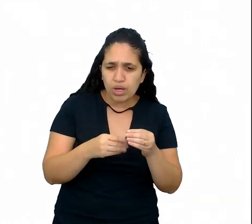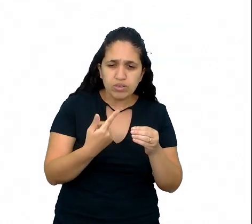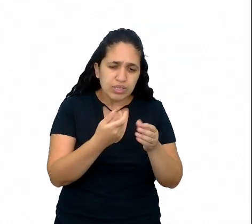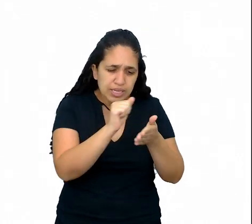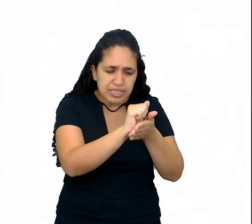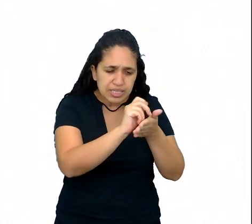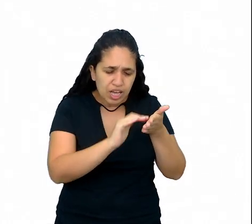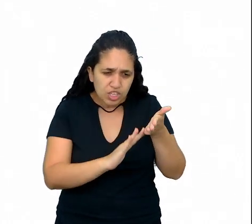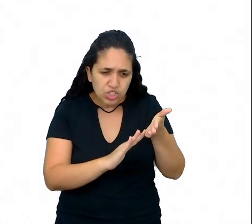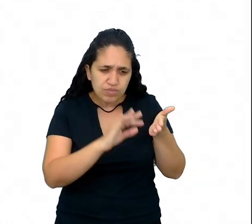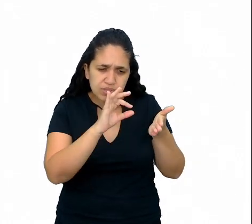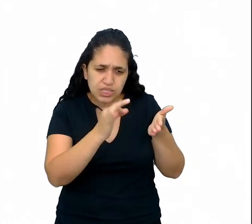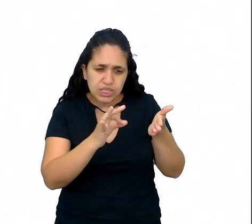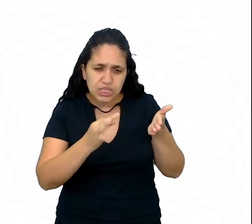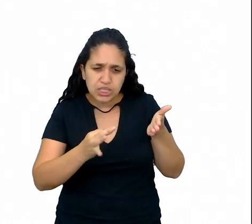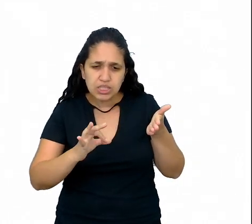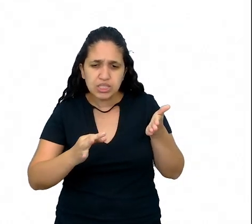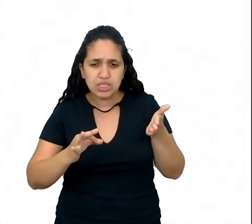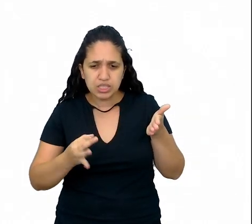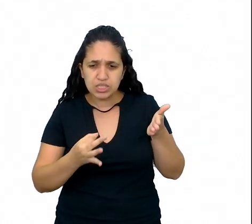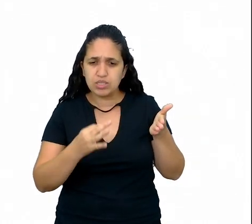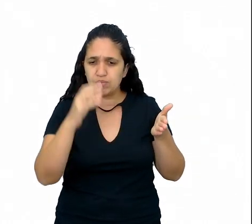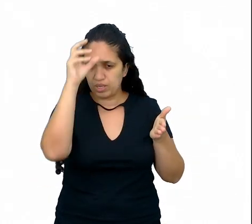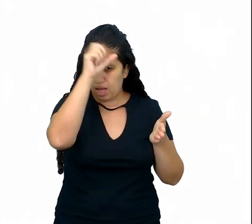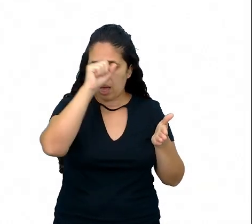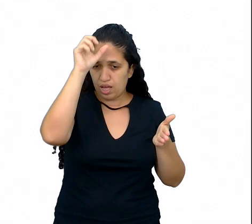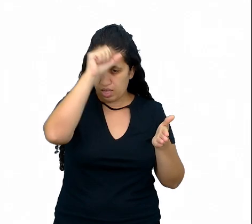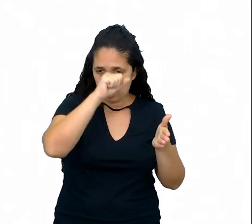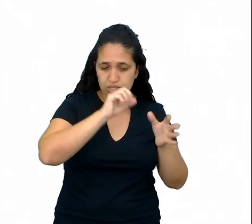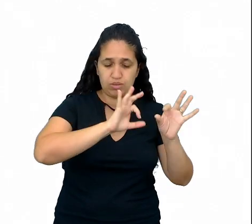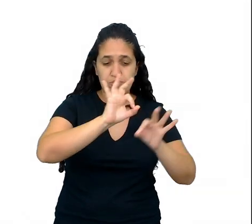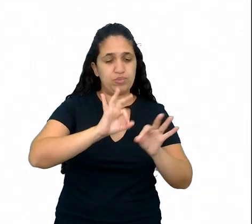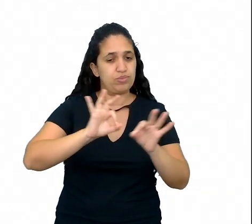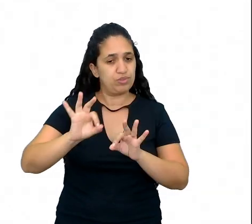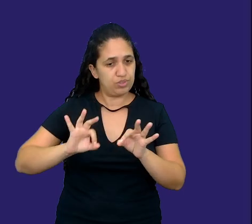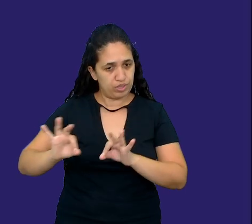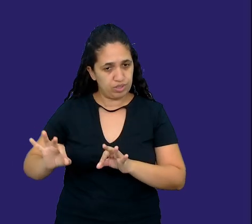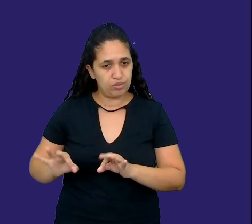lições que faz parte da aprendizagem baseada em projetos.